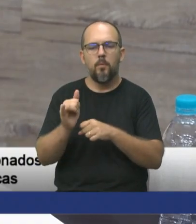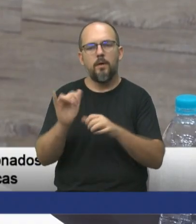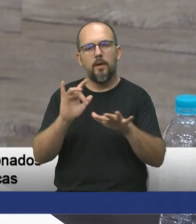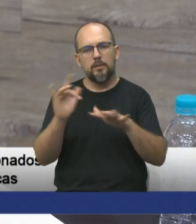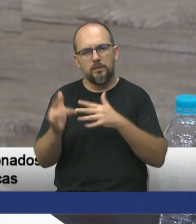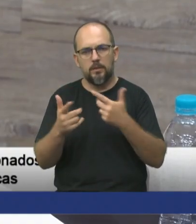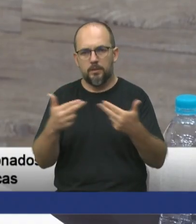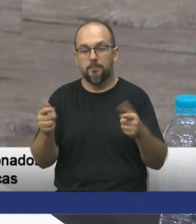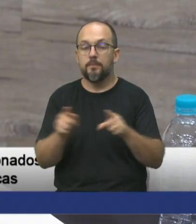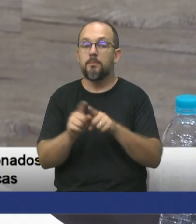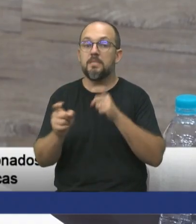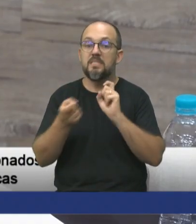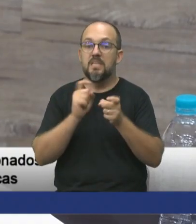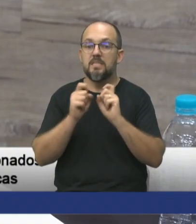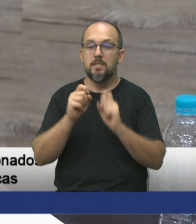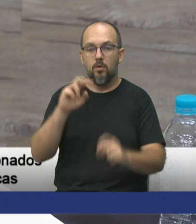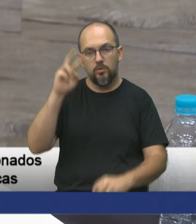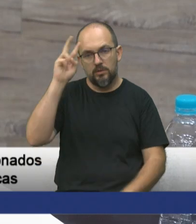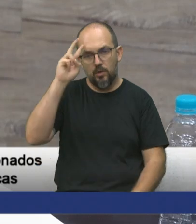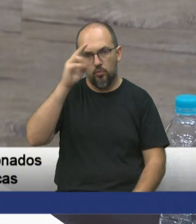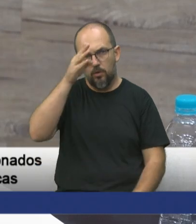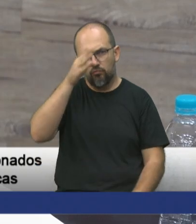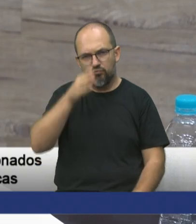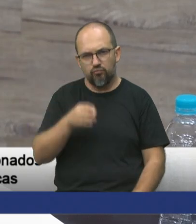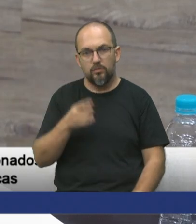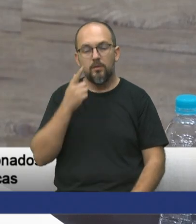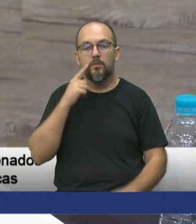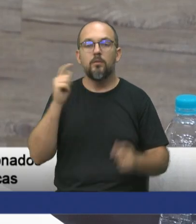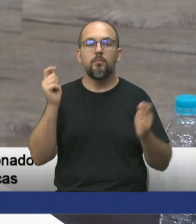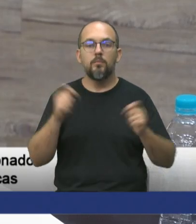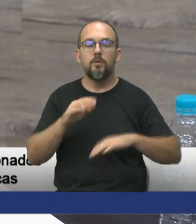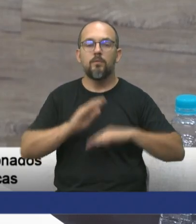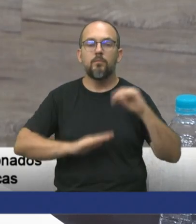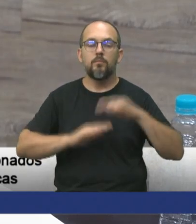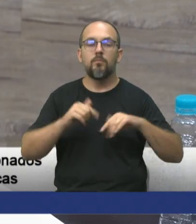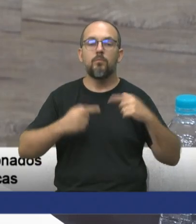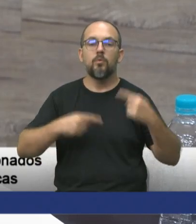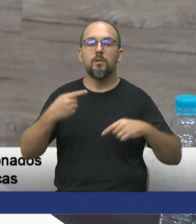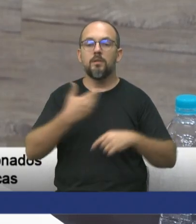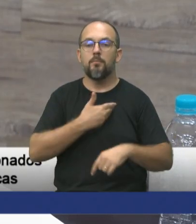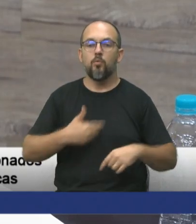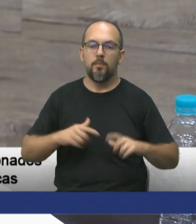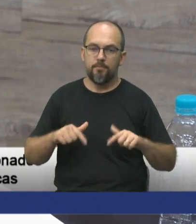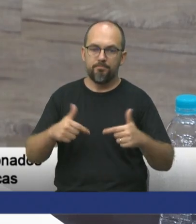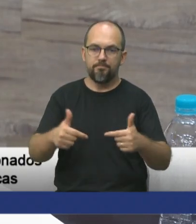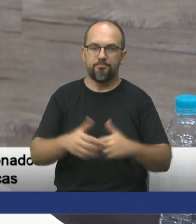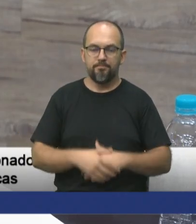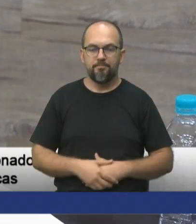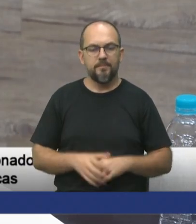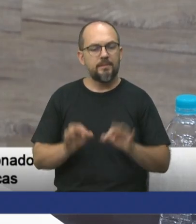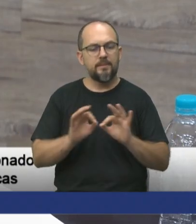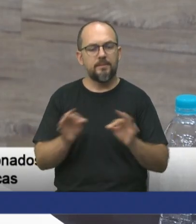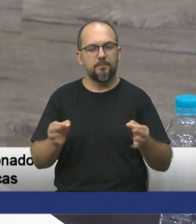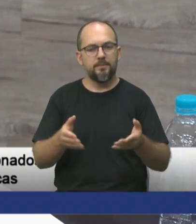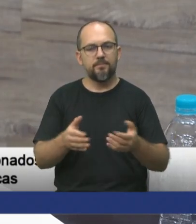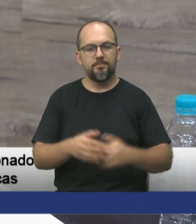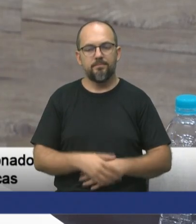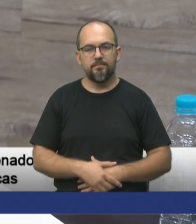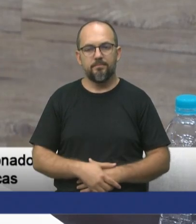as sessões, né, que estamos aqui justamente para poder fazer com que a política pública aconteça. Simples assim.